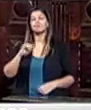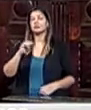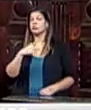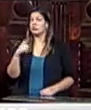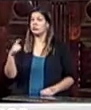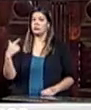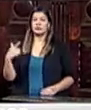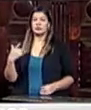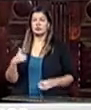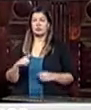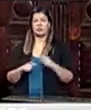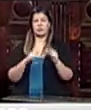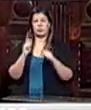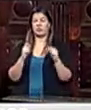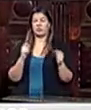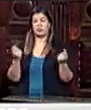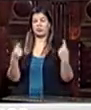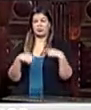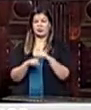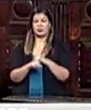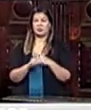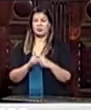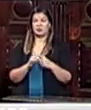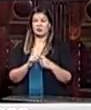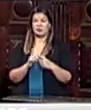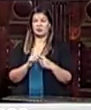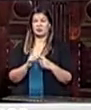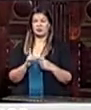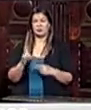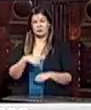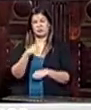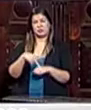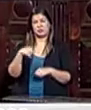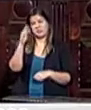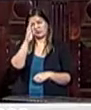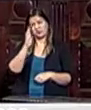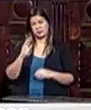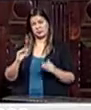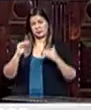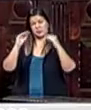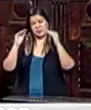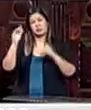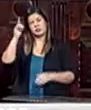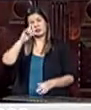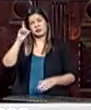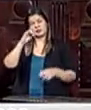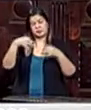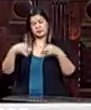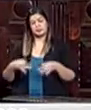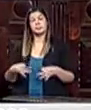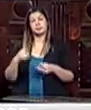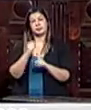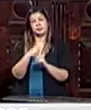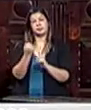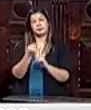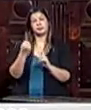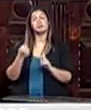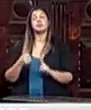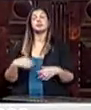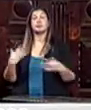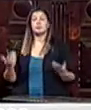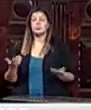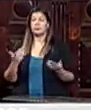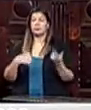buscava a redenção de um país soberano para ser socialmente justo. Ao contrário,